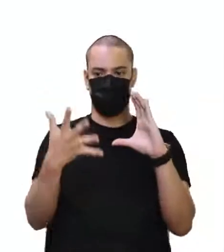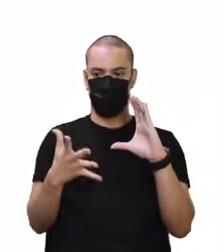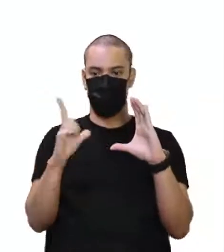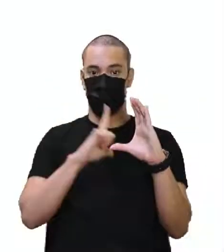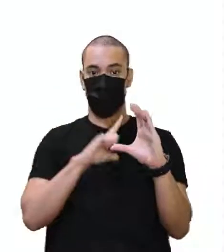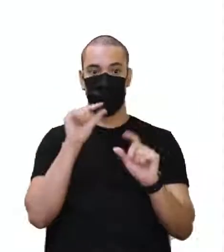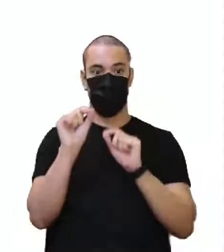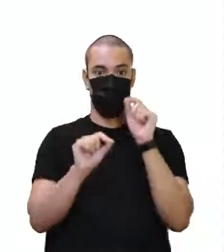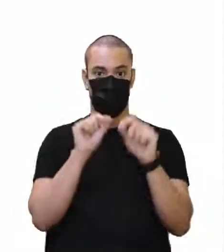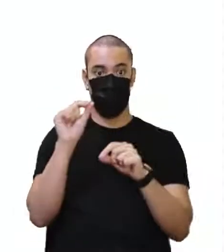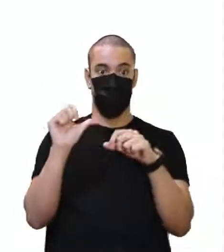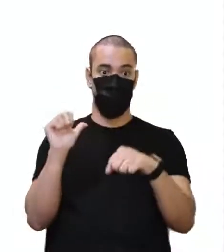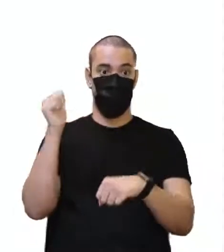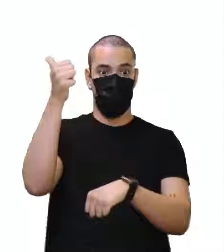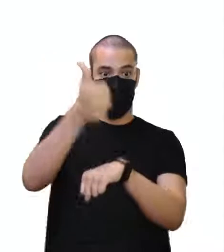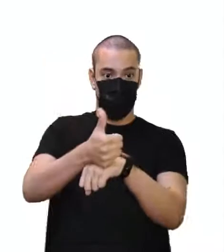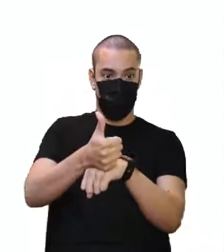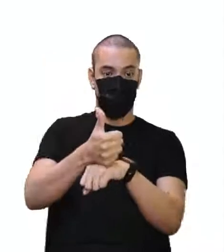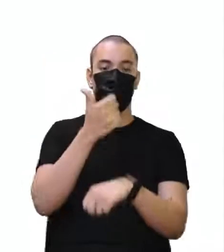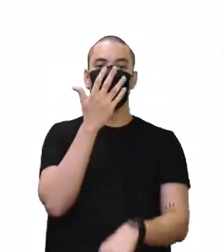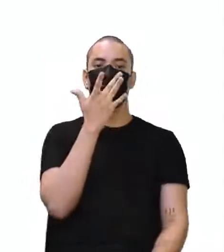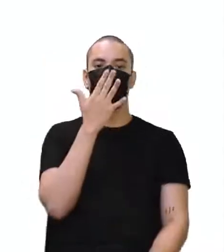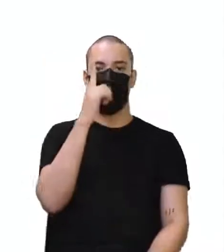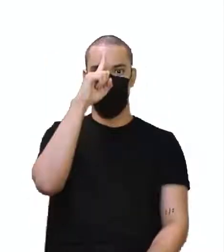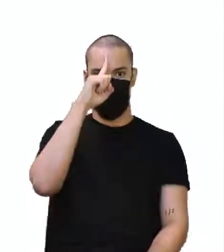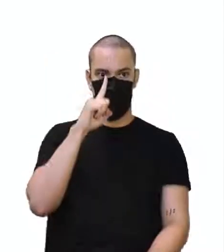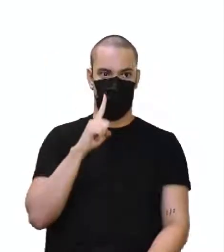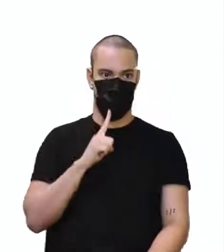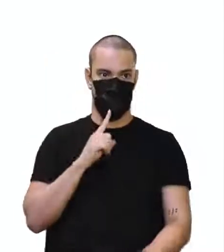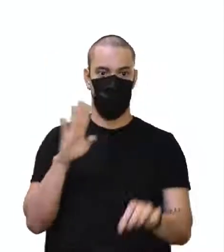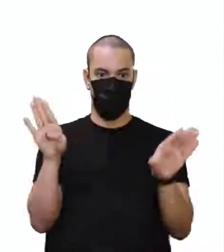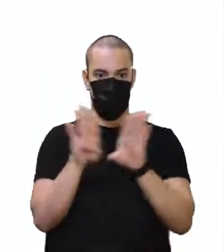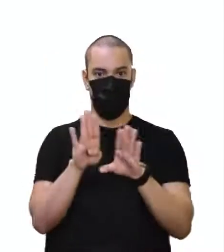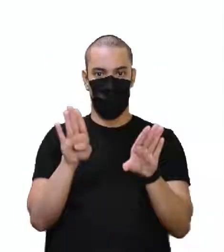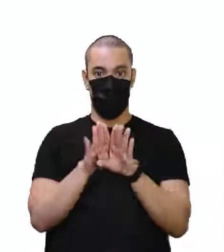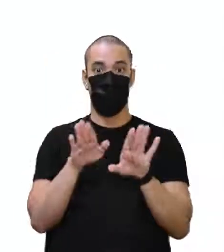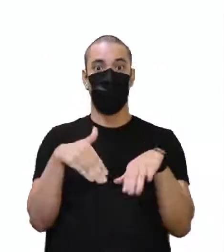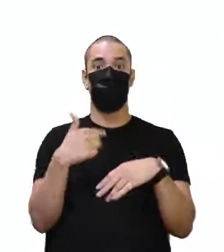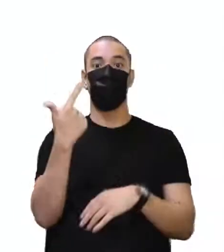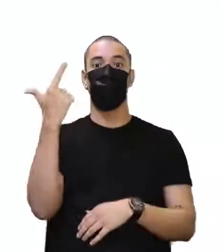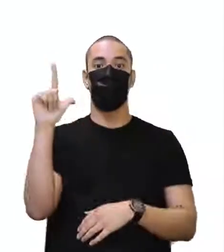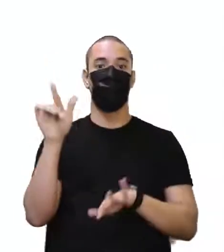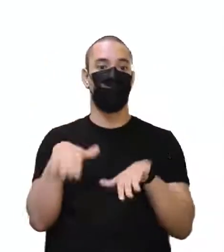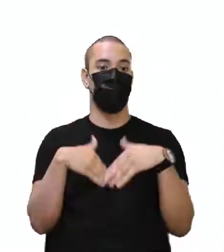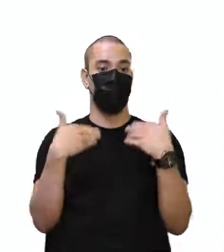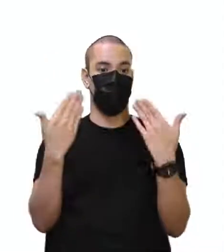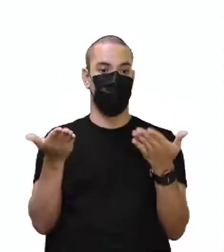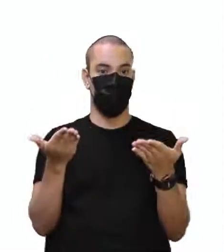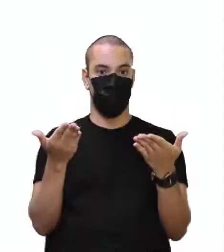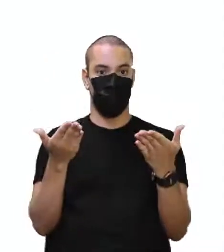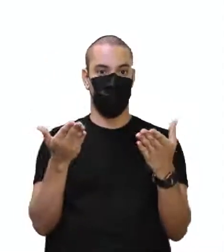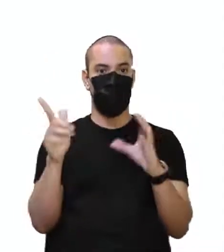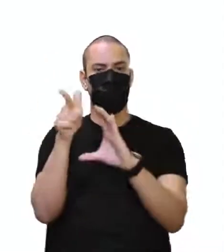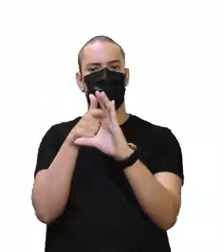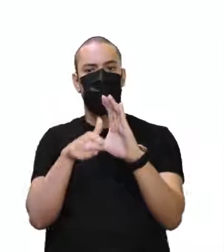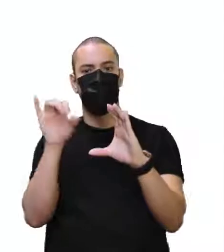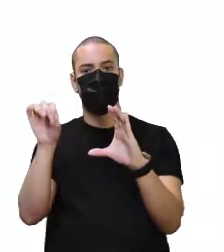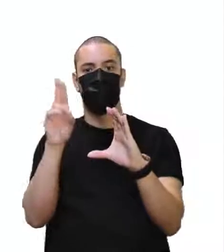têm a característica dominante, que é a cor amarela, e a outra característica dominante qual é? A semente ser lisa ou